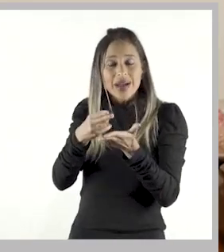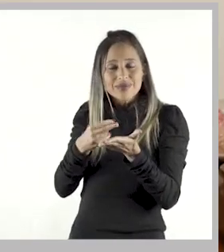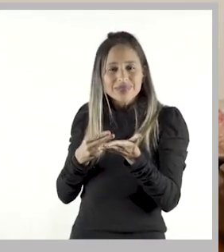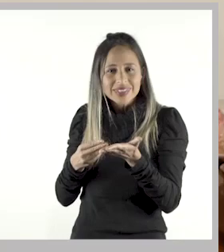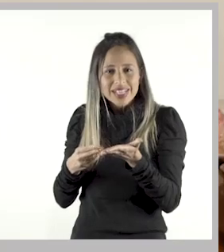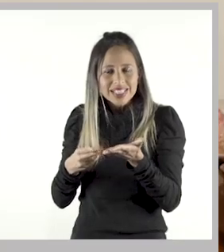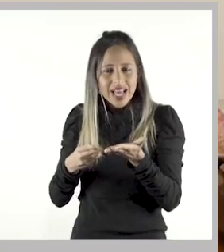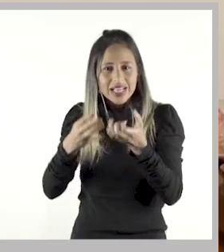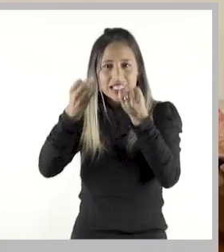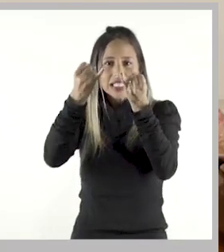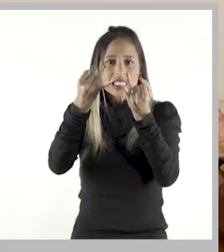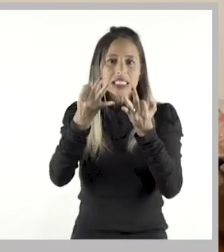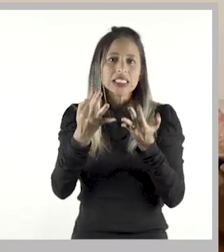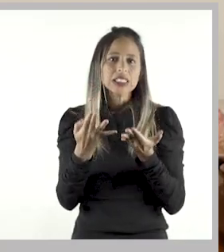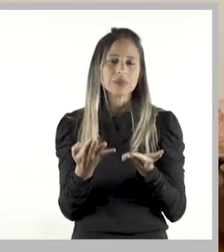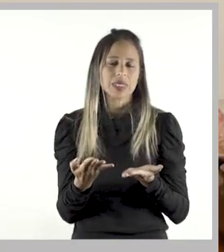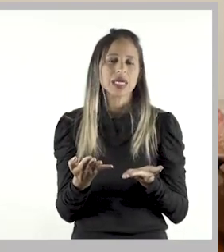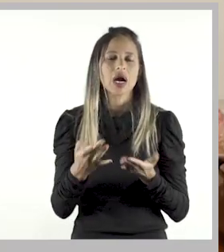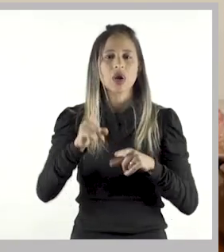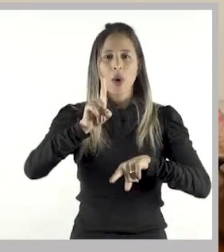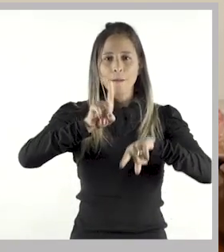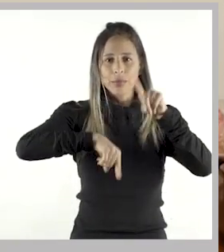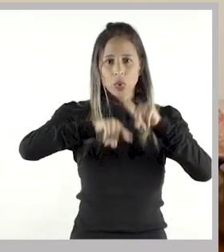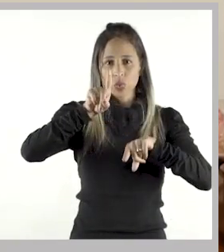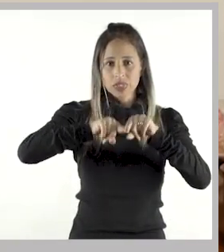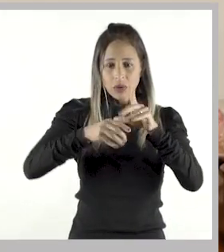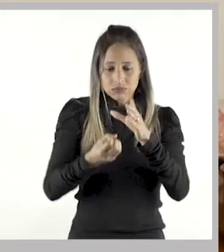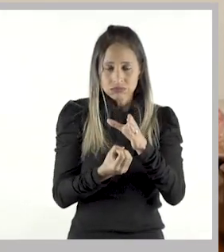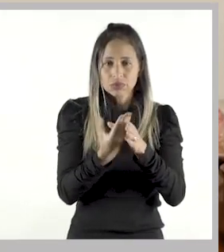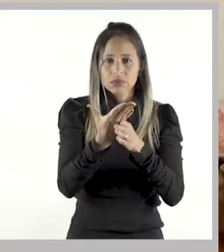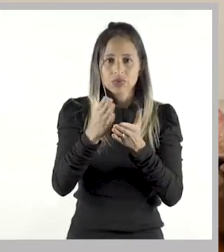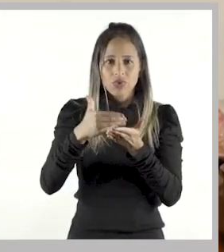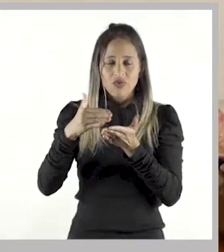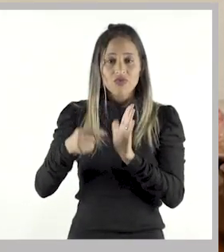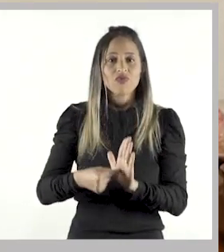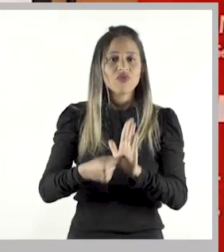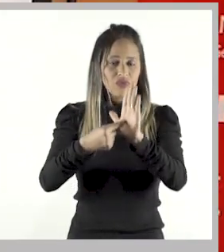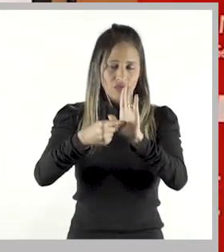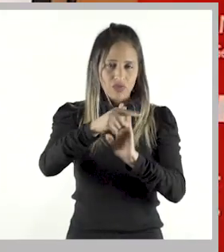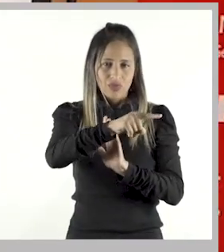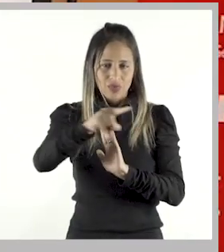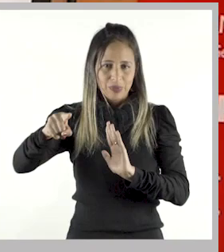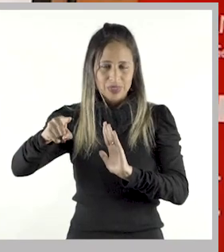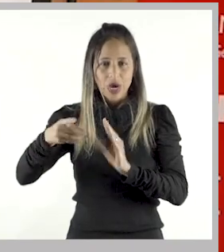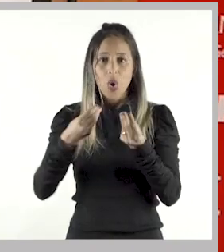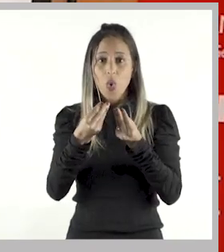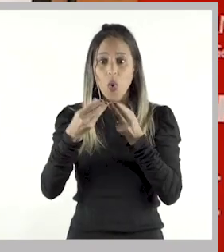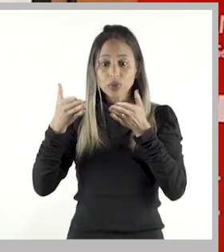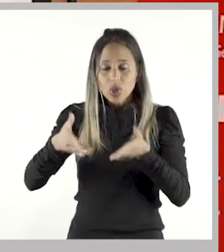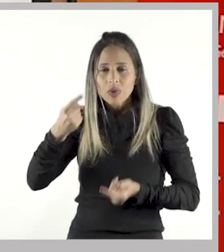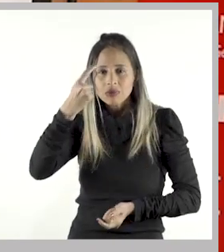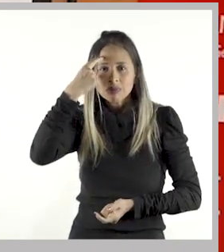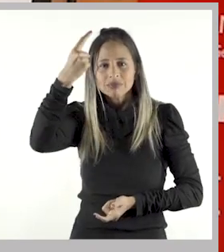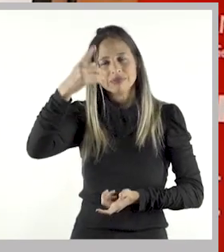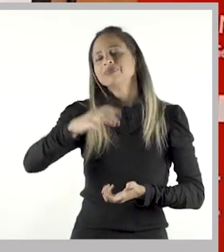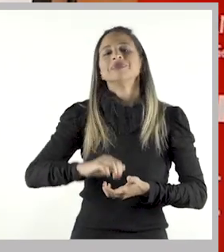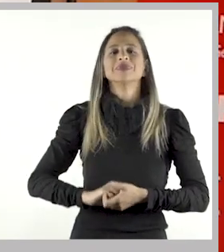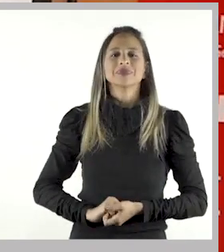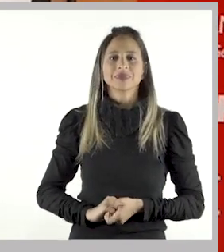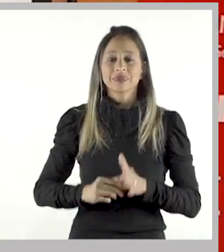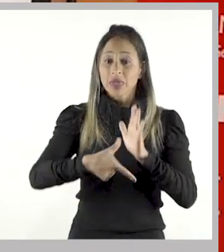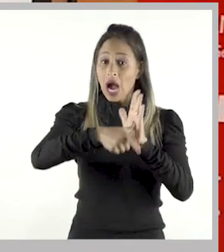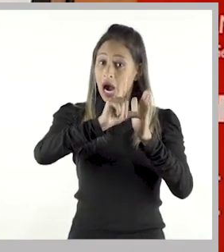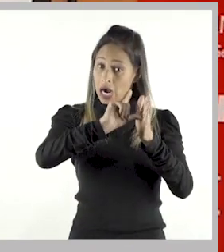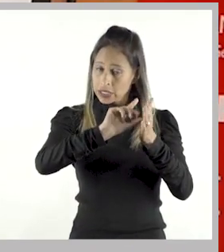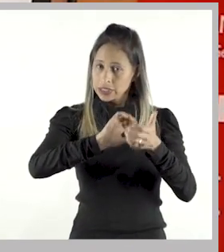da produção de um livro. Vou mostrar para vocês como eu cheguei nessa ideia. Antes de mais nada, é importante